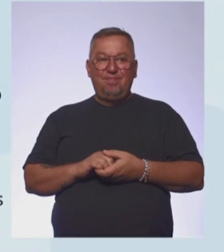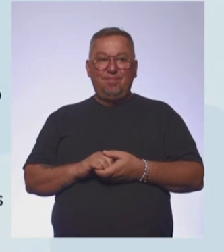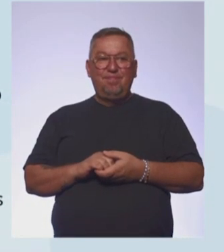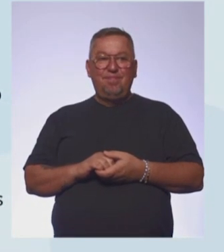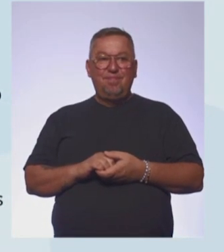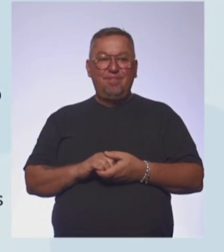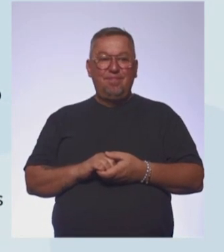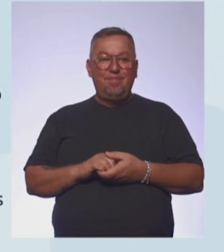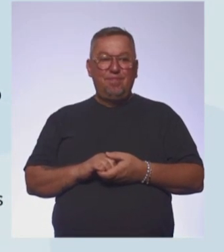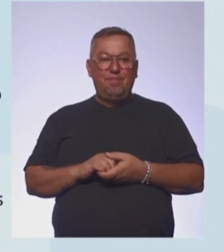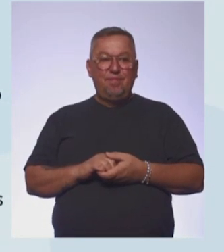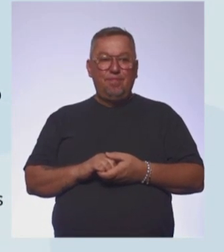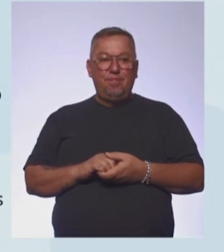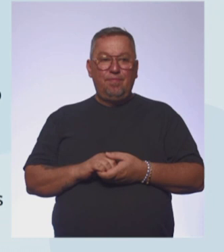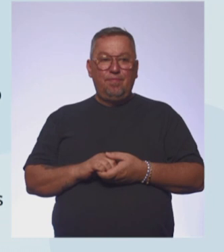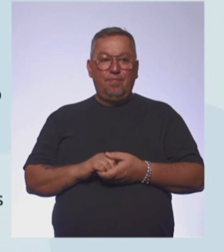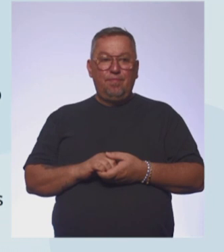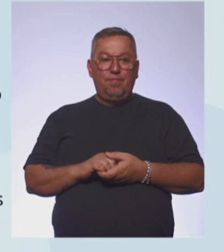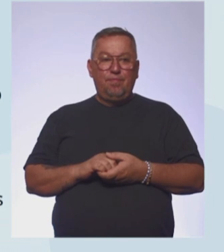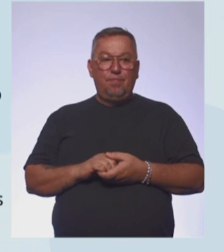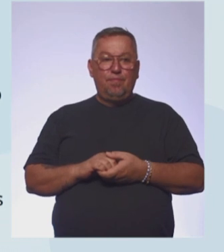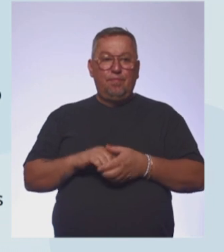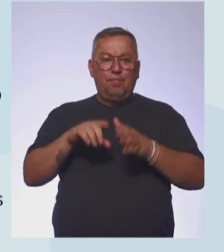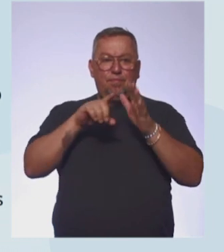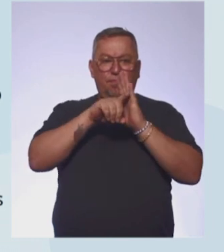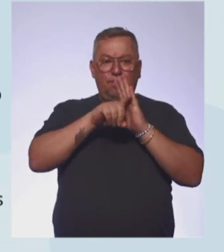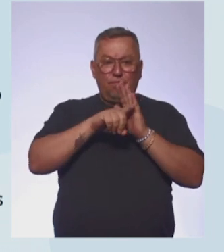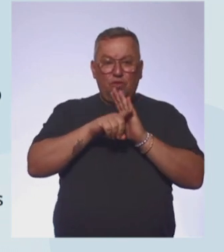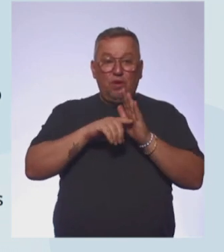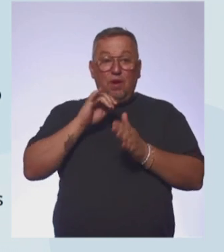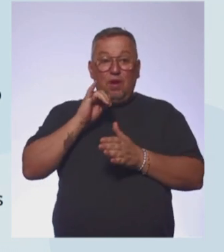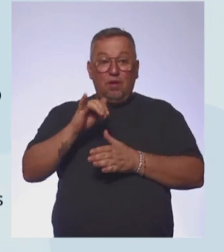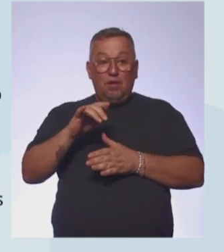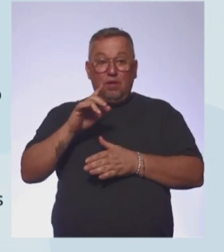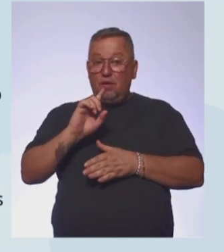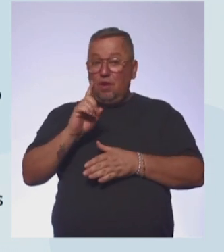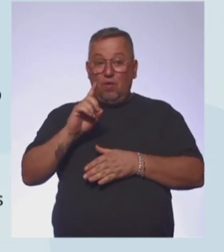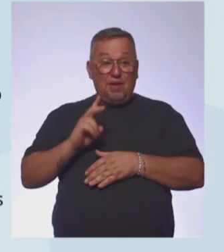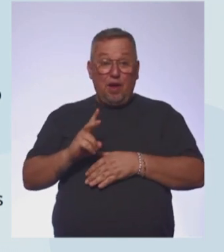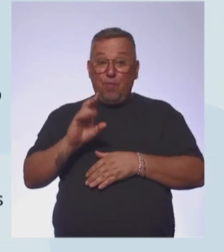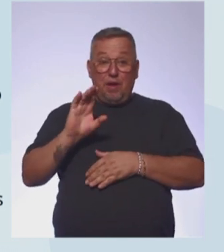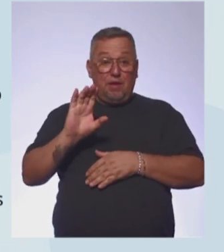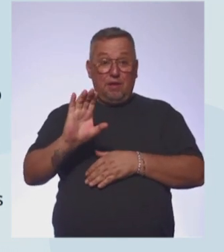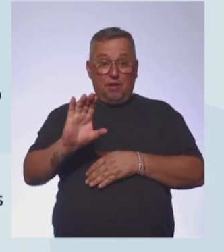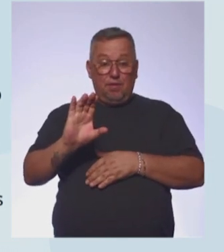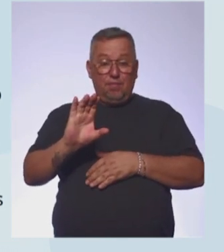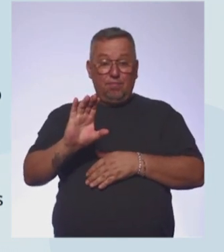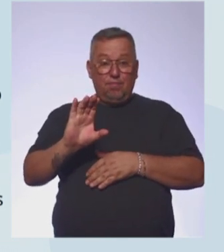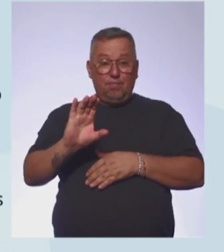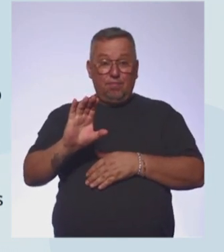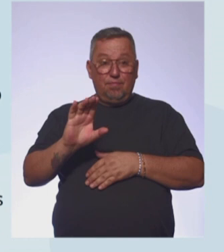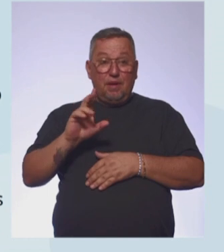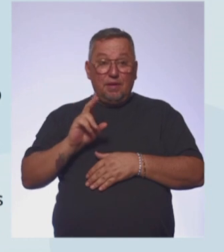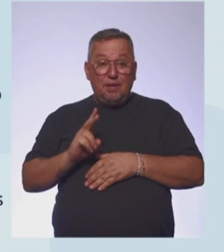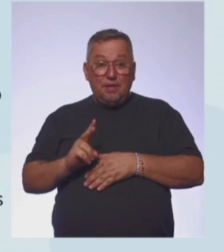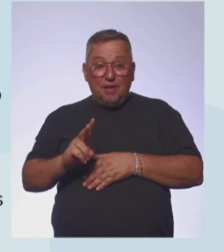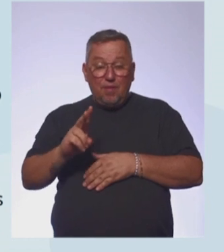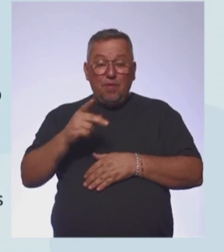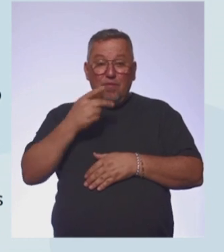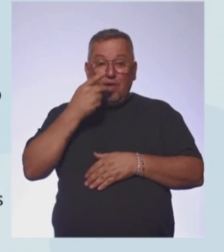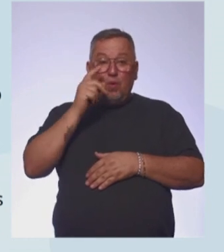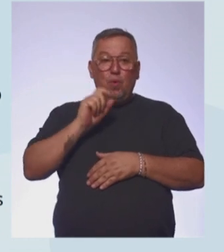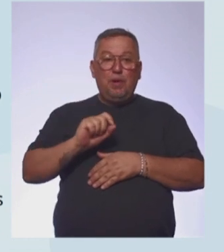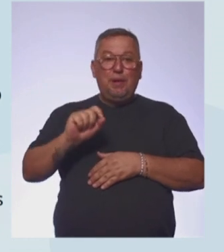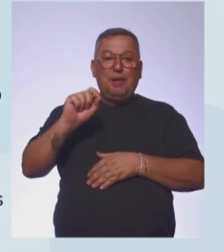Isso. Então vamos lá. Os pesquisadores dizem que não foi sempre assim. Esse sempre dá a ideia